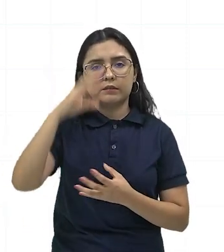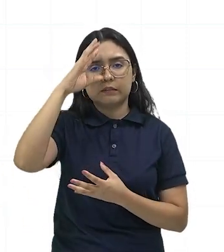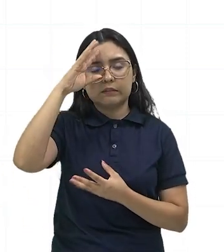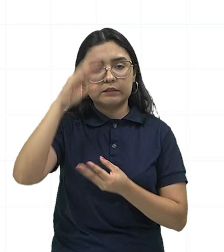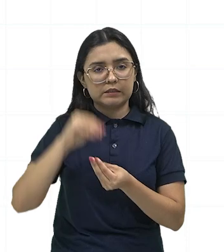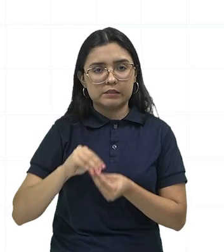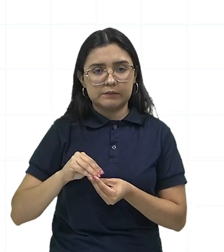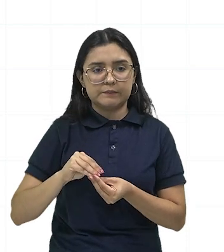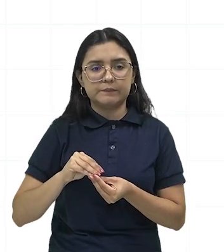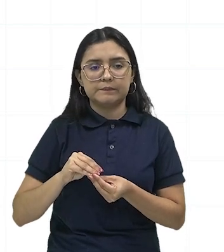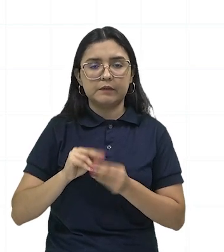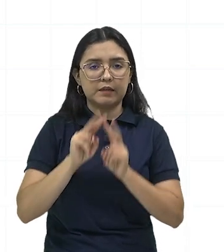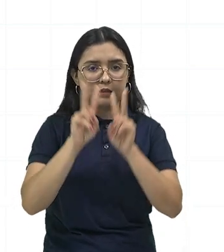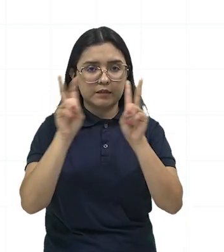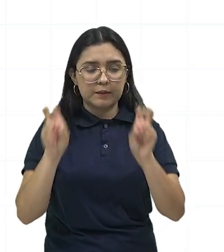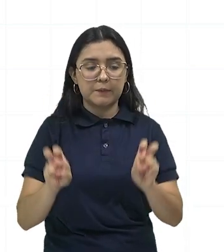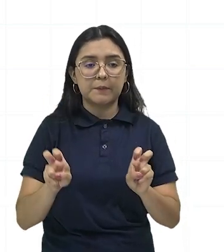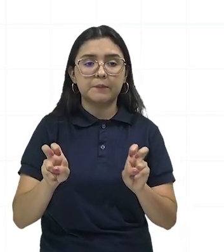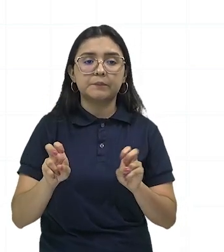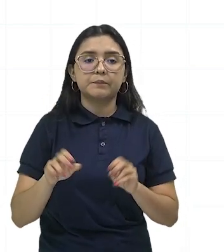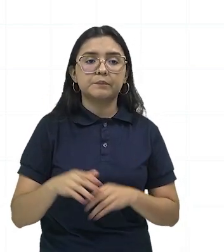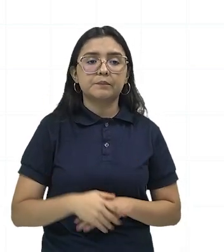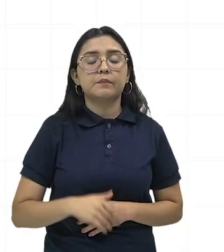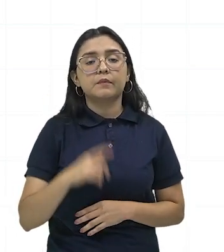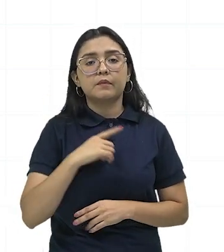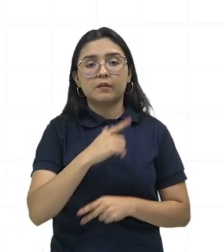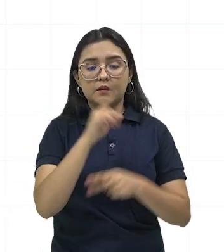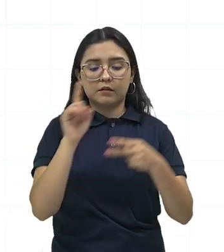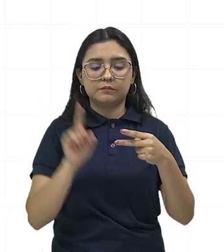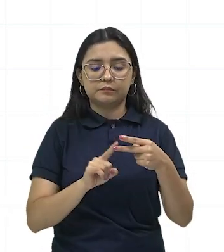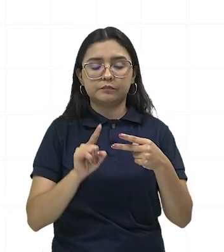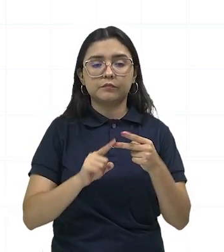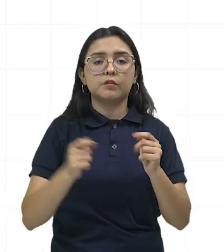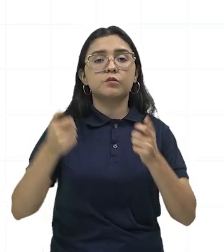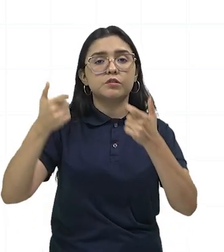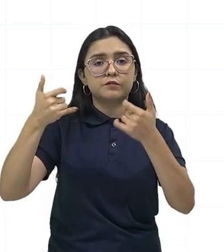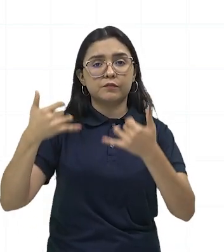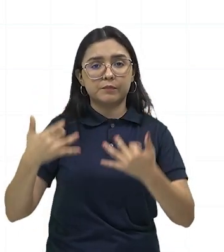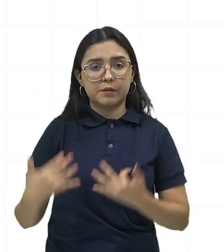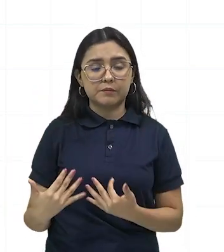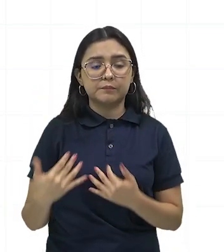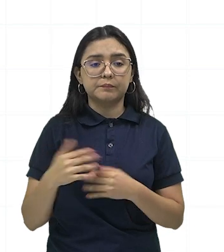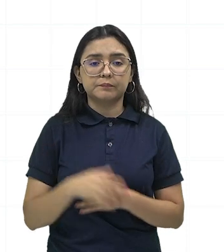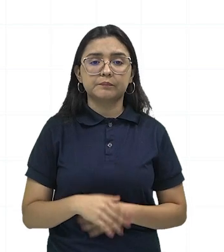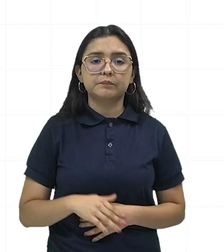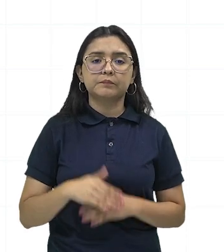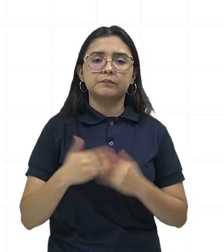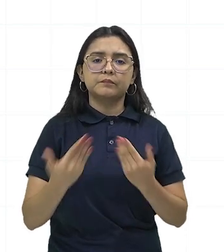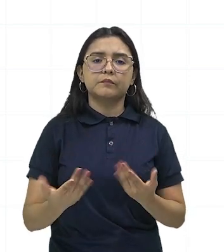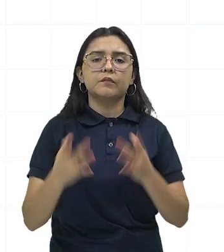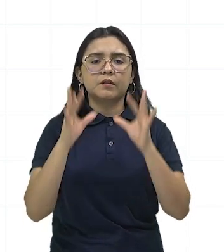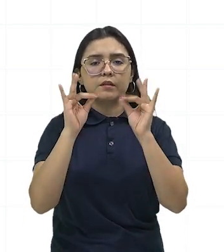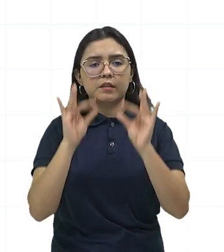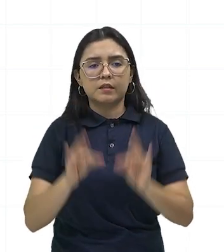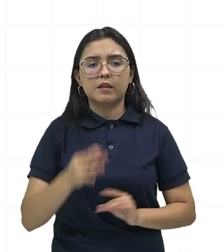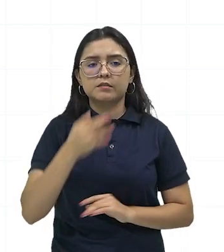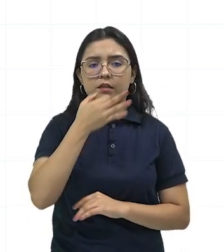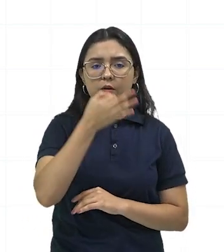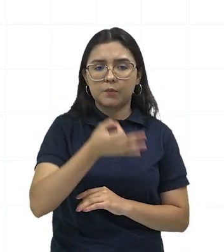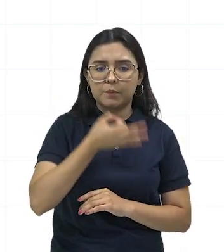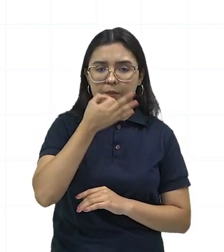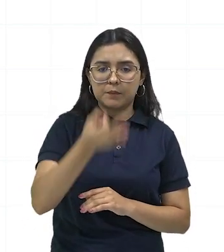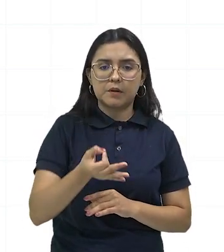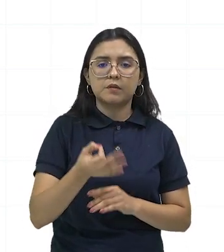temática. Na sequência da nossa introdução, nós temos o desenvolvimento. E aqui os detalhes, argumentos e eventos são elaborados